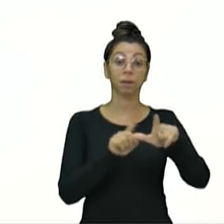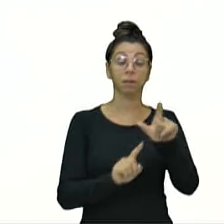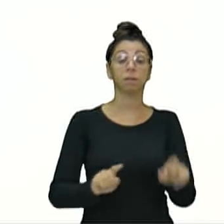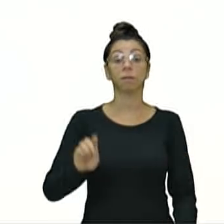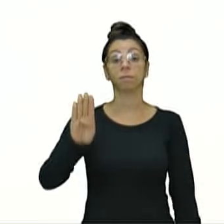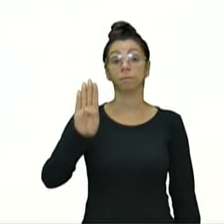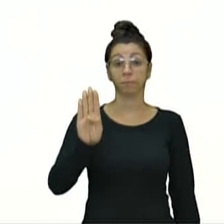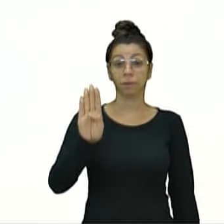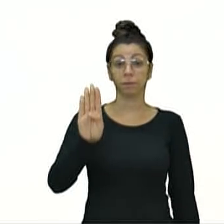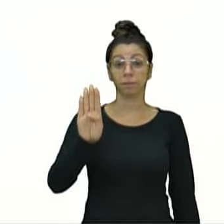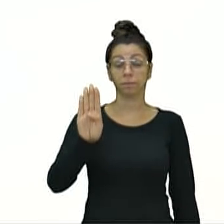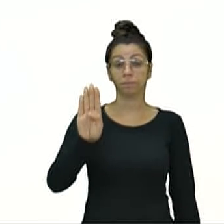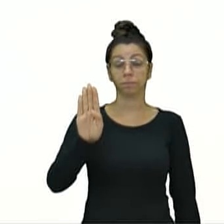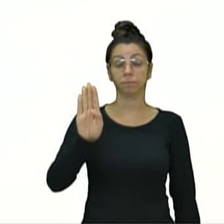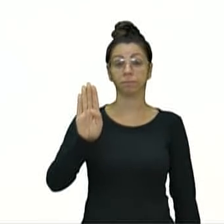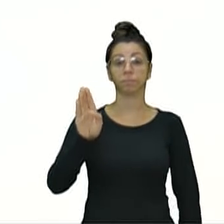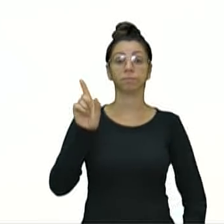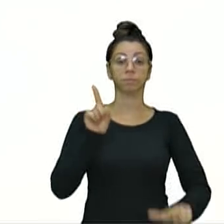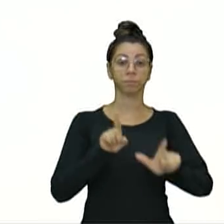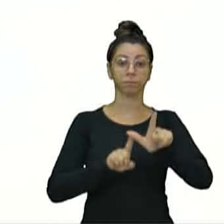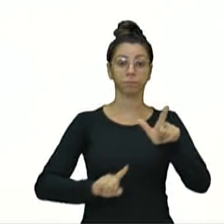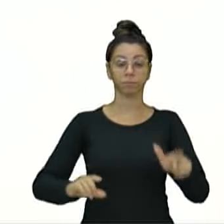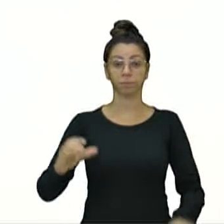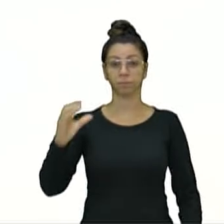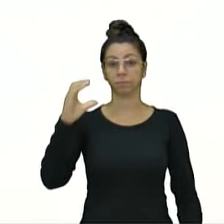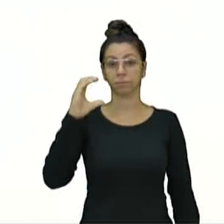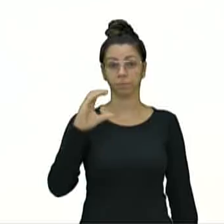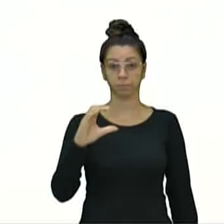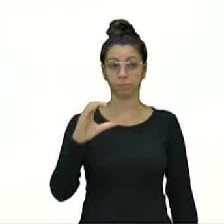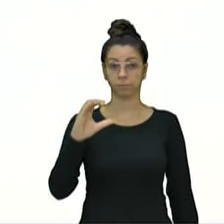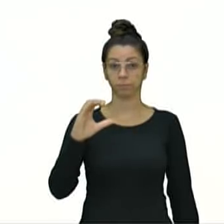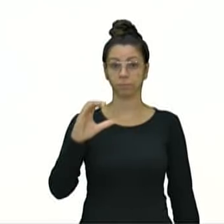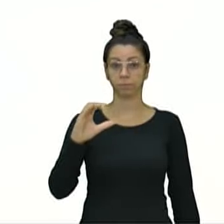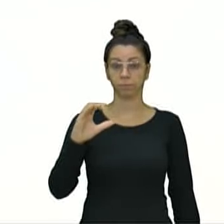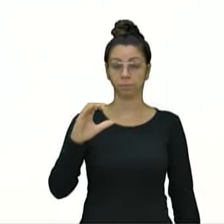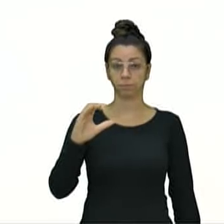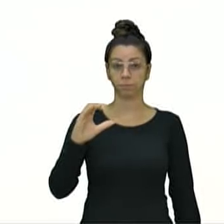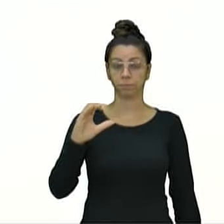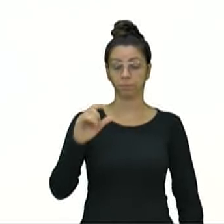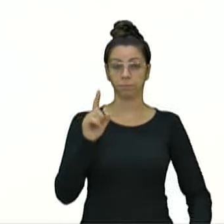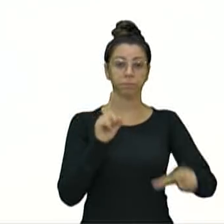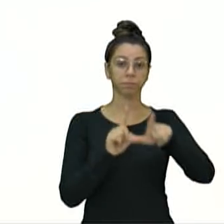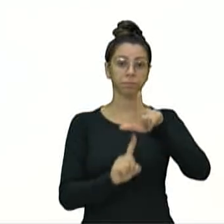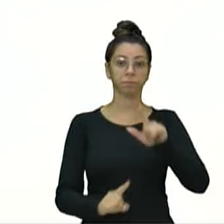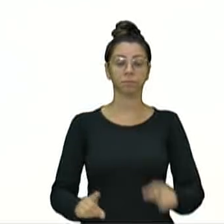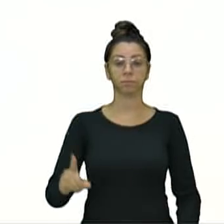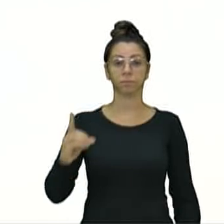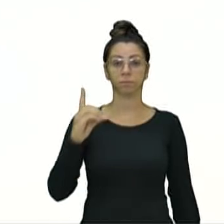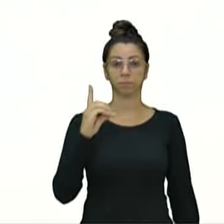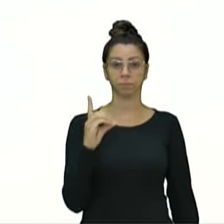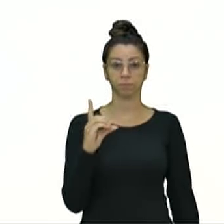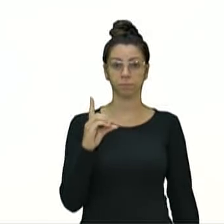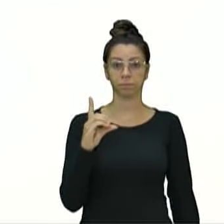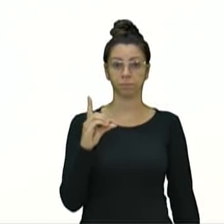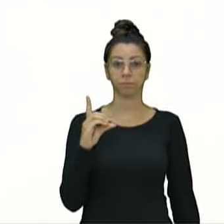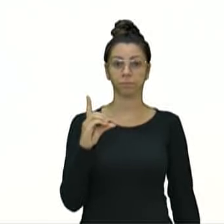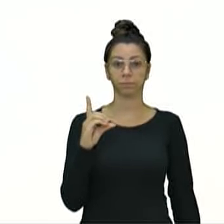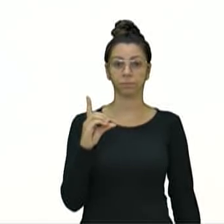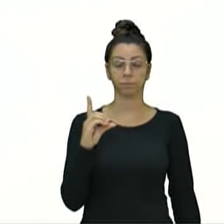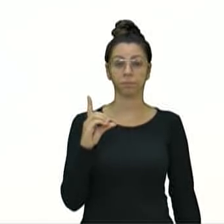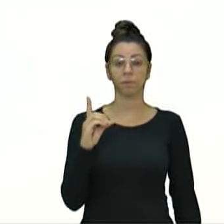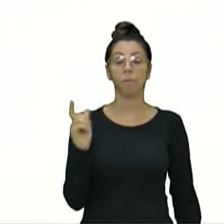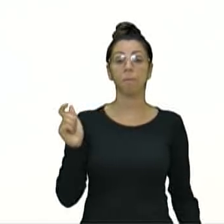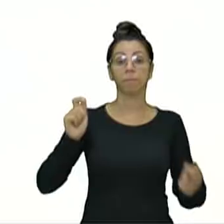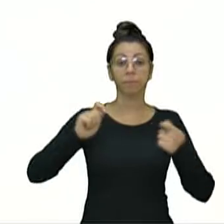order. Letter C, eat out with my family. Letter D, feel lazy and leave the house in